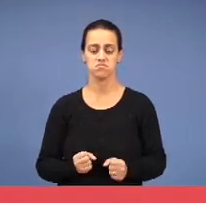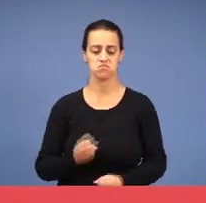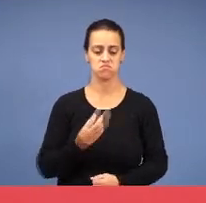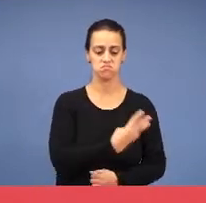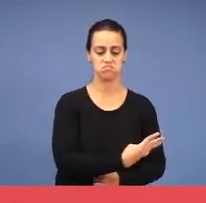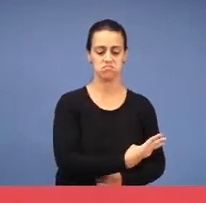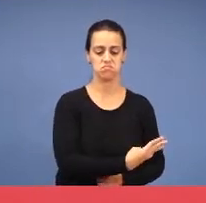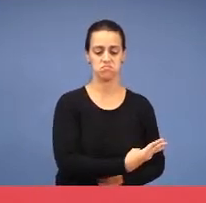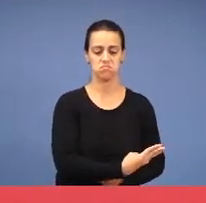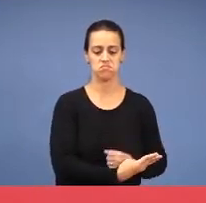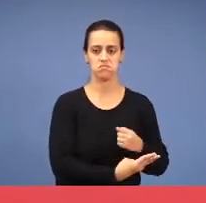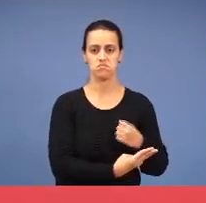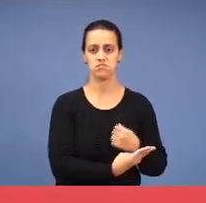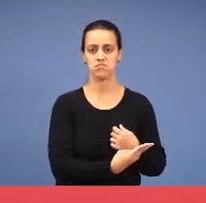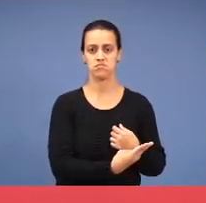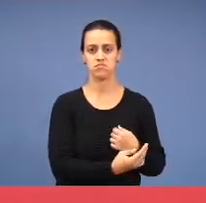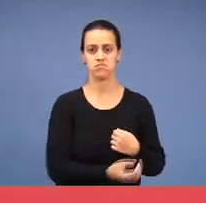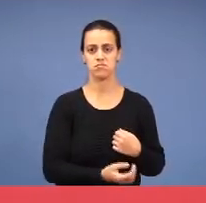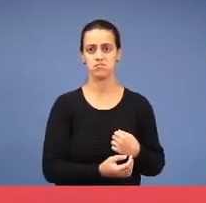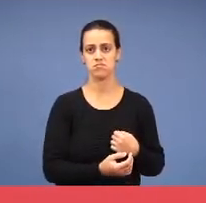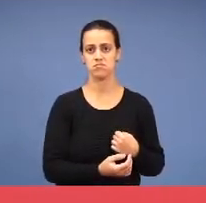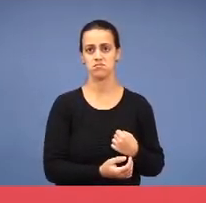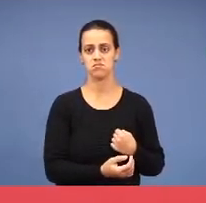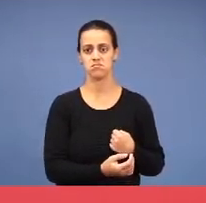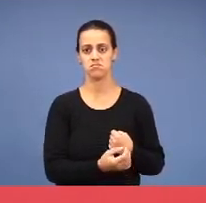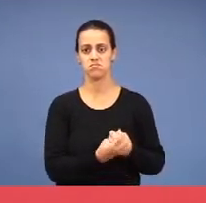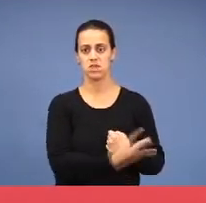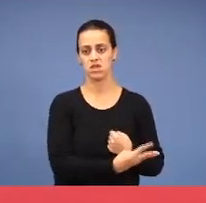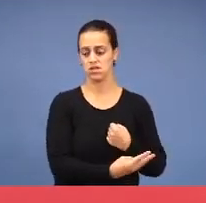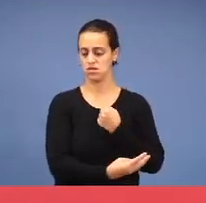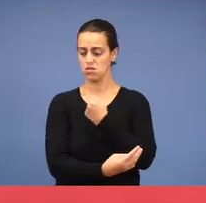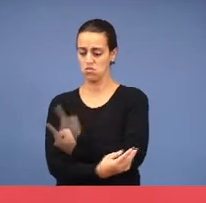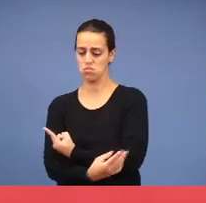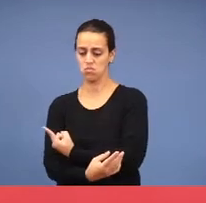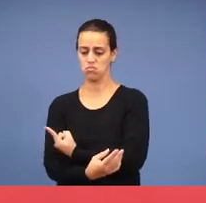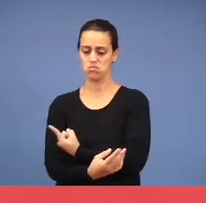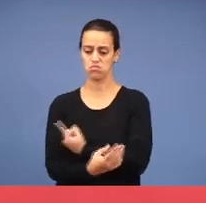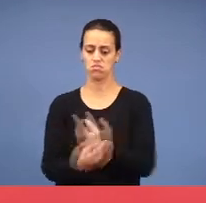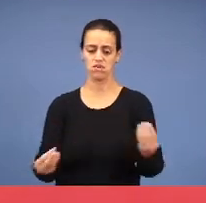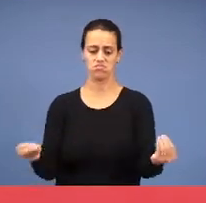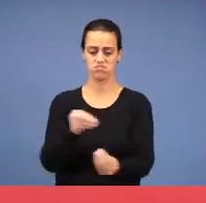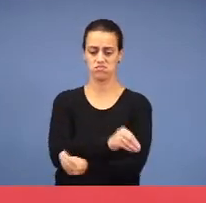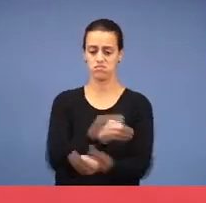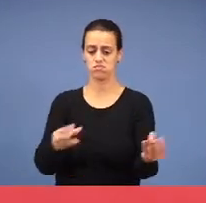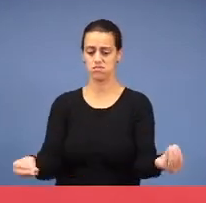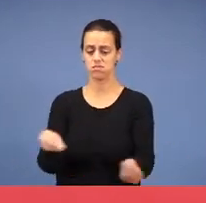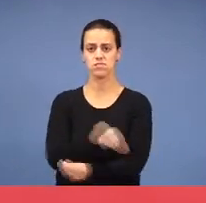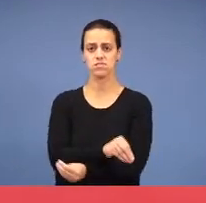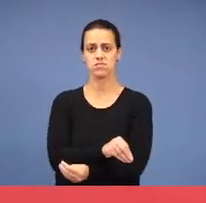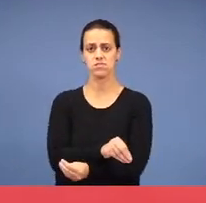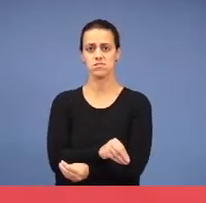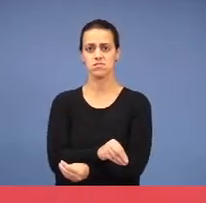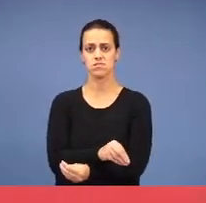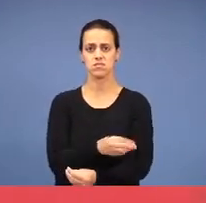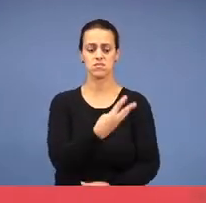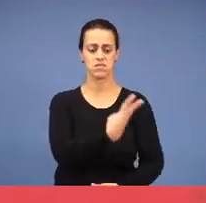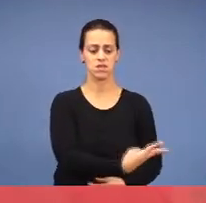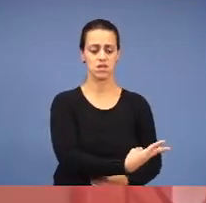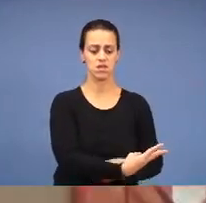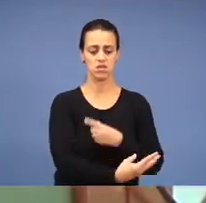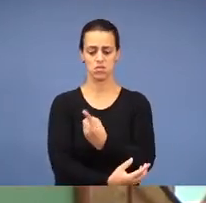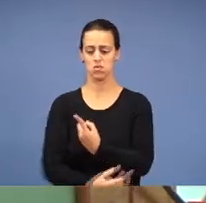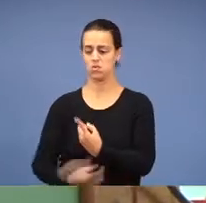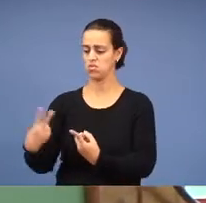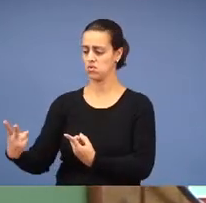o fenômeno está aqui em três, está aqui no um, está aqui no dois. Então, veja